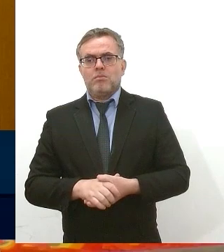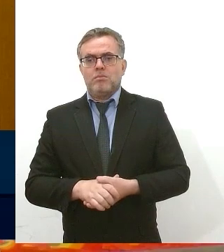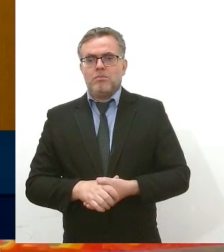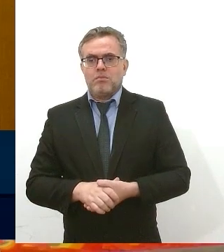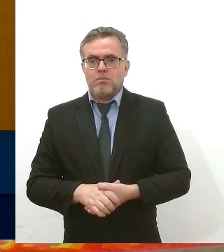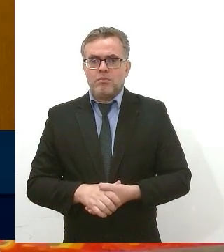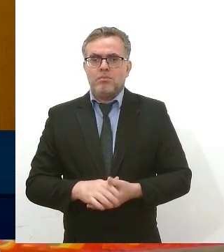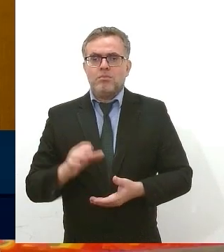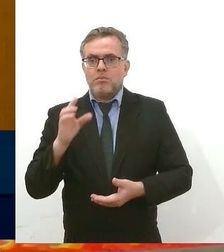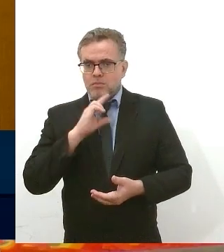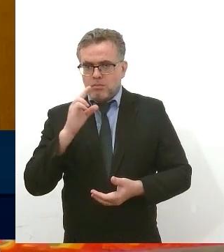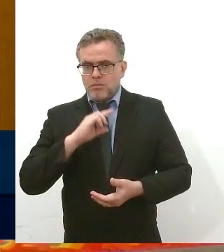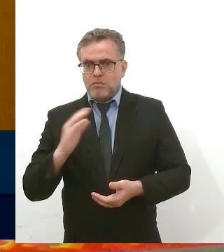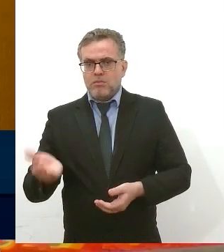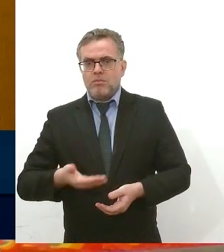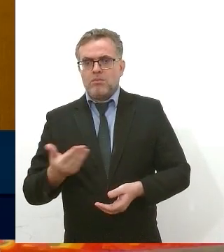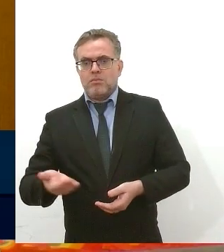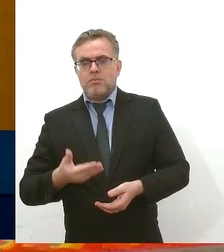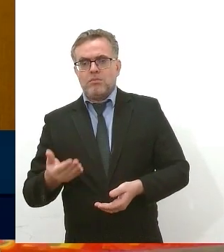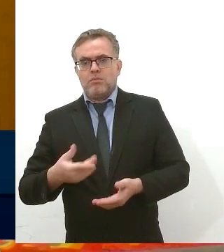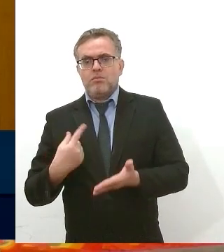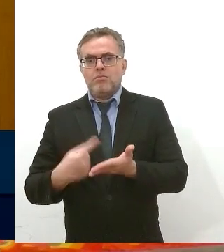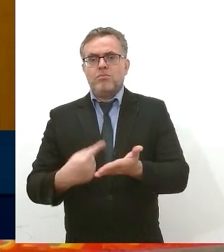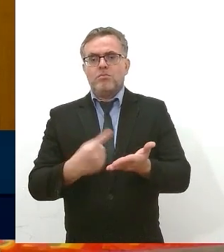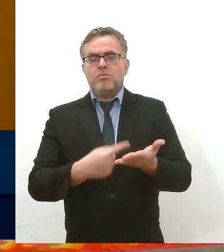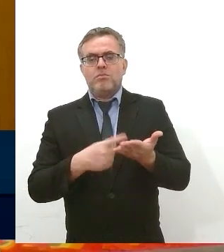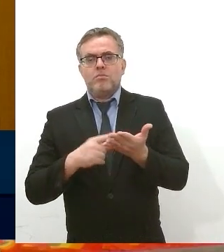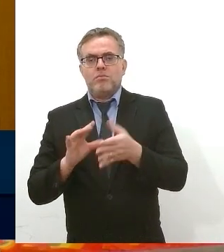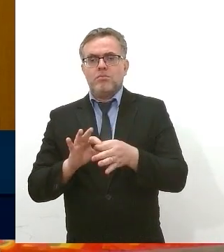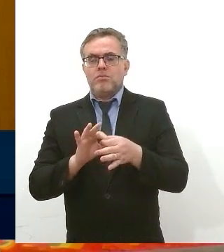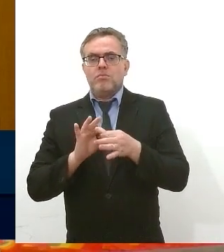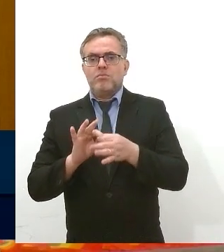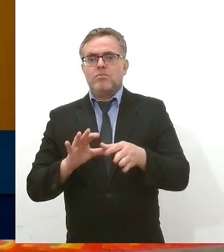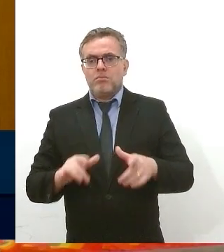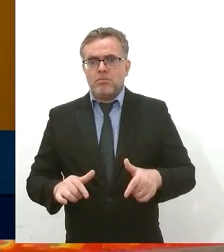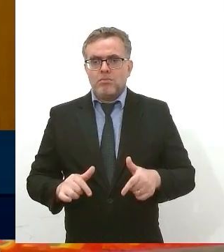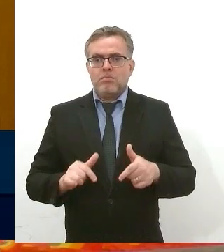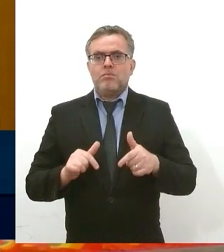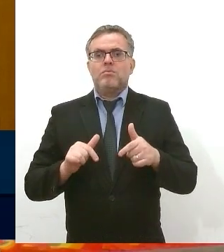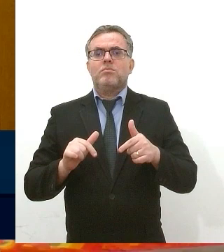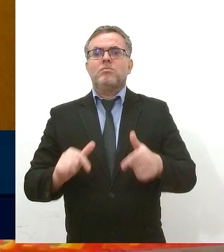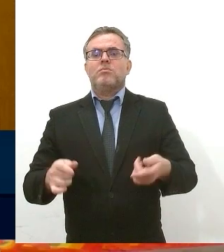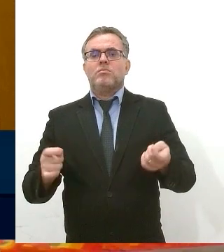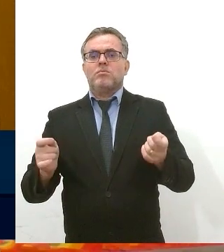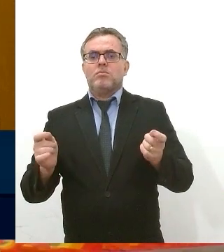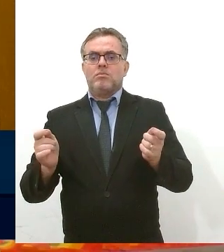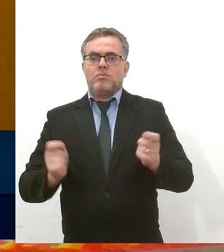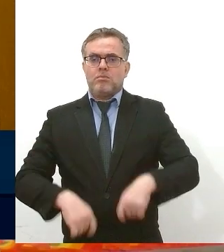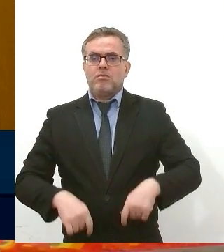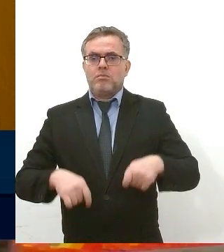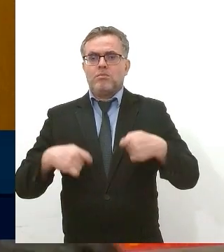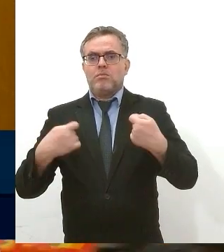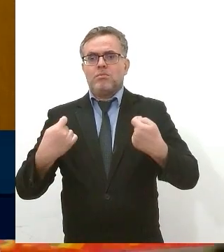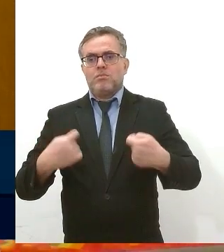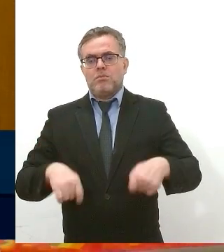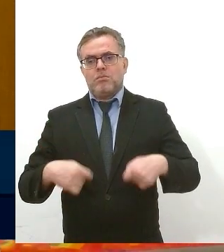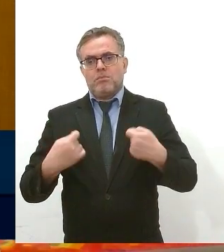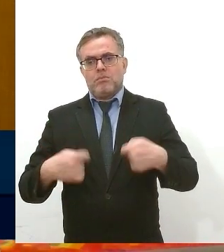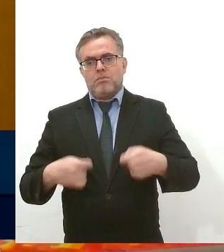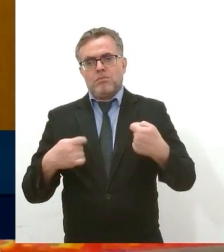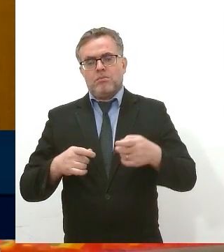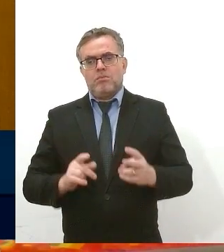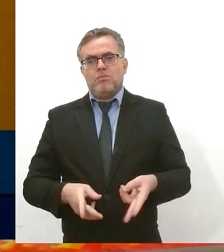somarmos esforços para garantir condições necessárias para combatermos todas